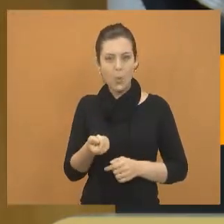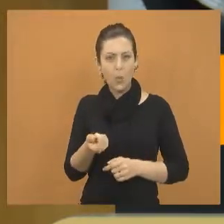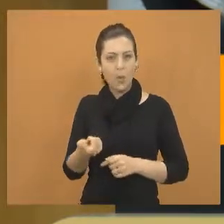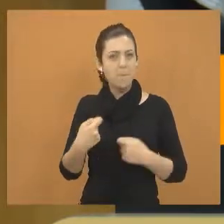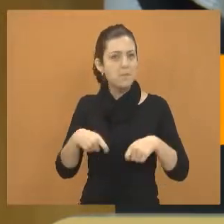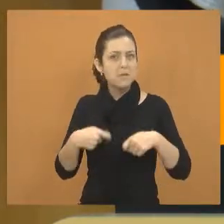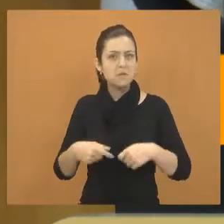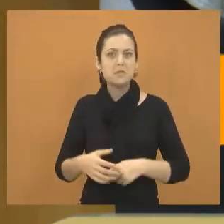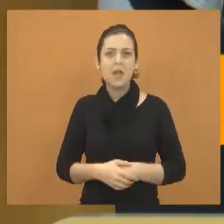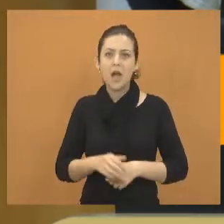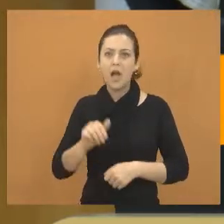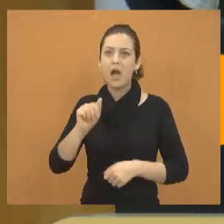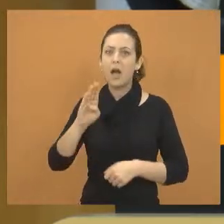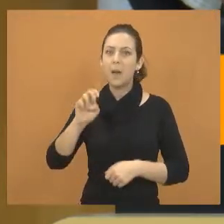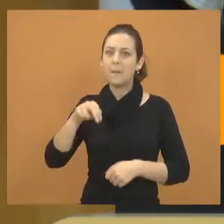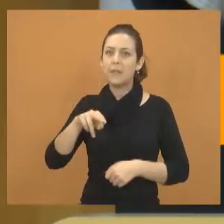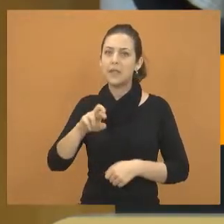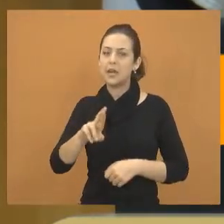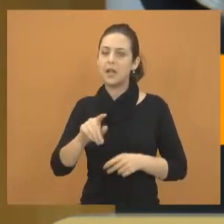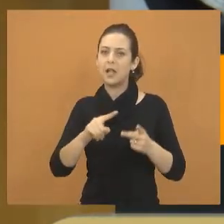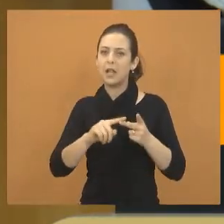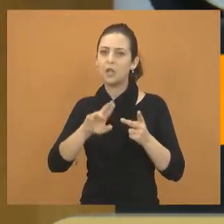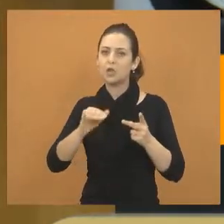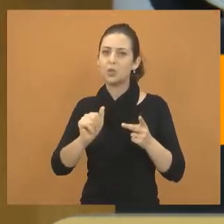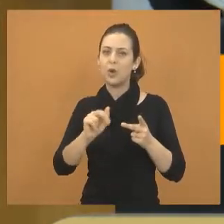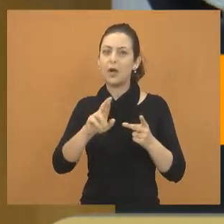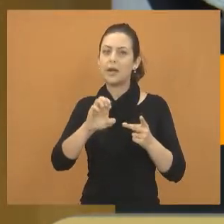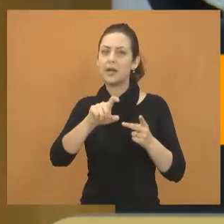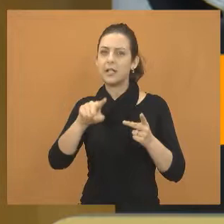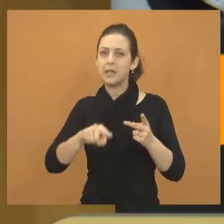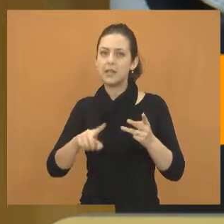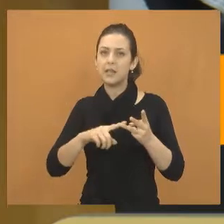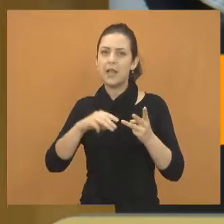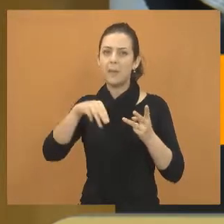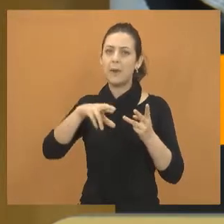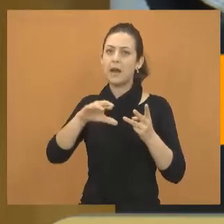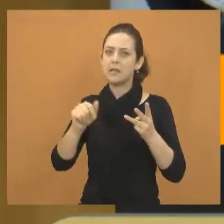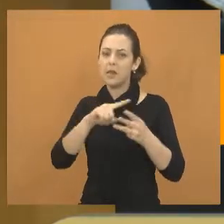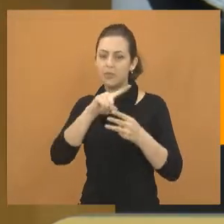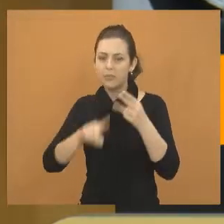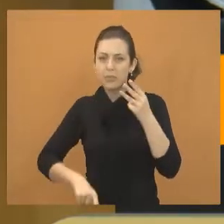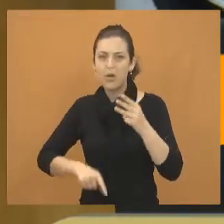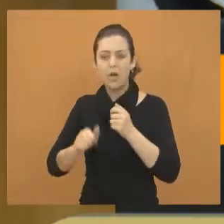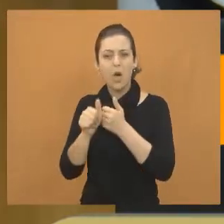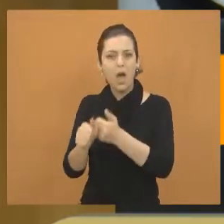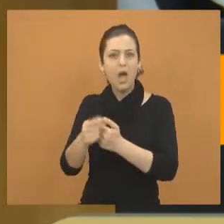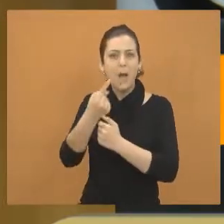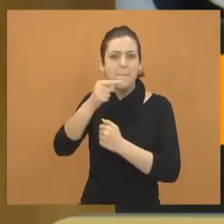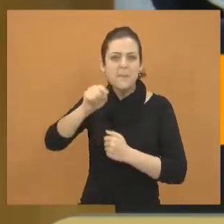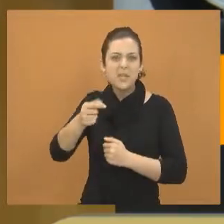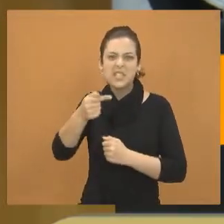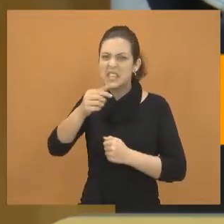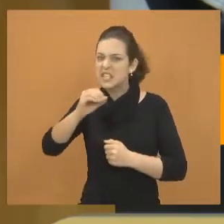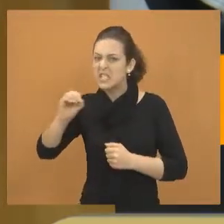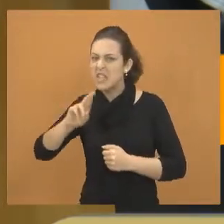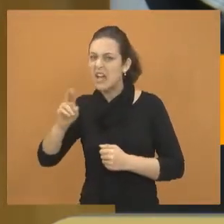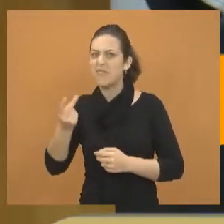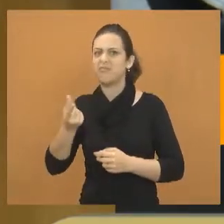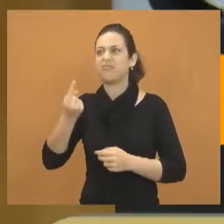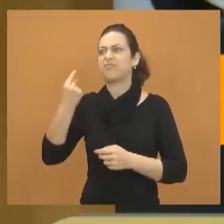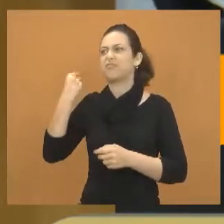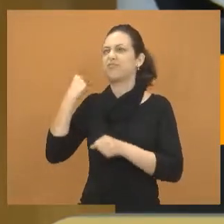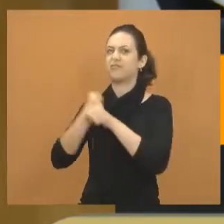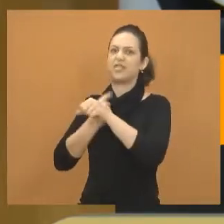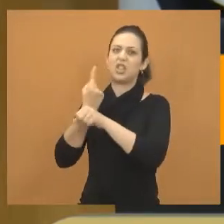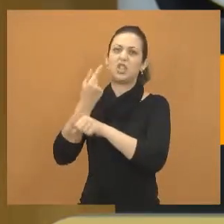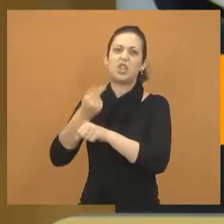O vereador Abner acompanhou, o vereador Juarez acompanhou, a Márcia. E R$1.700 por mês está atrasado faz